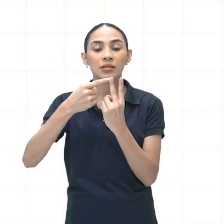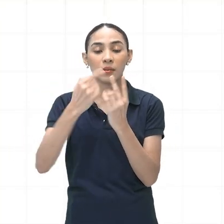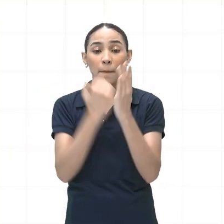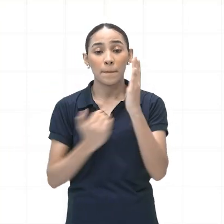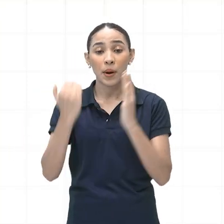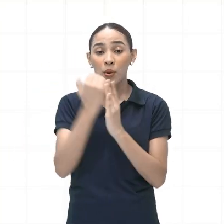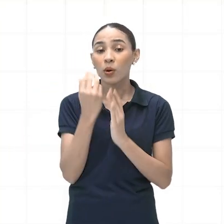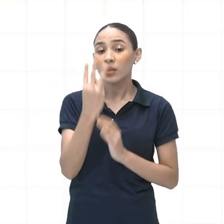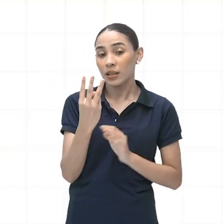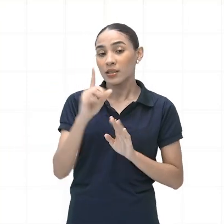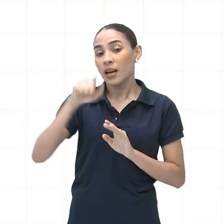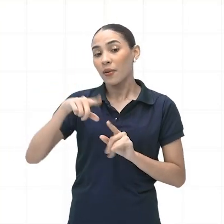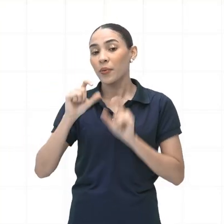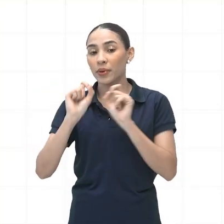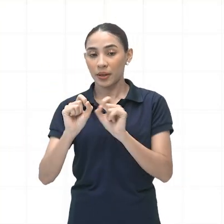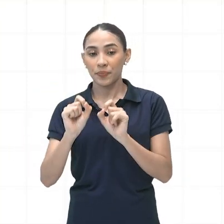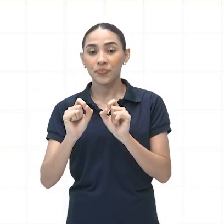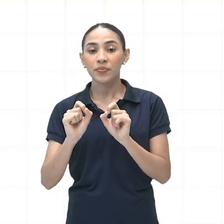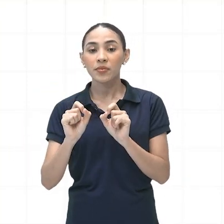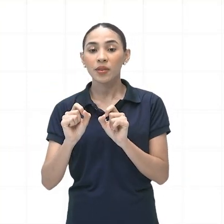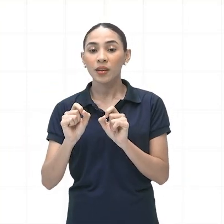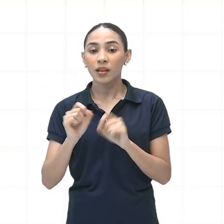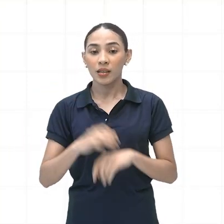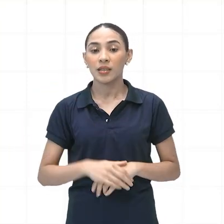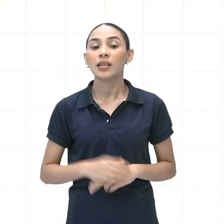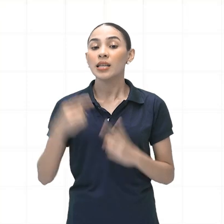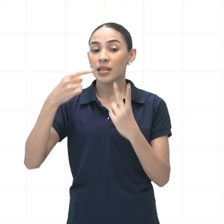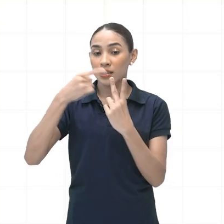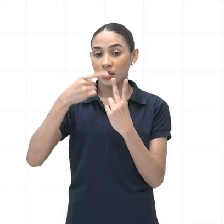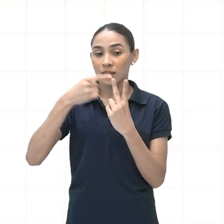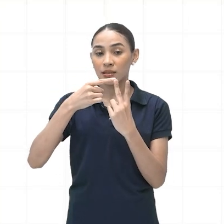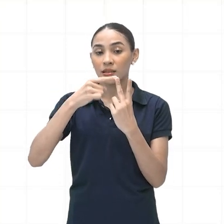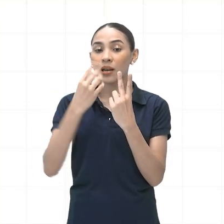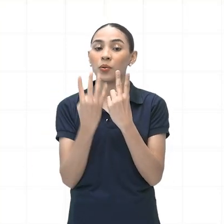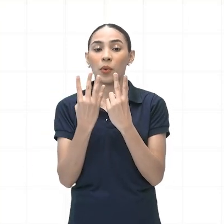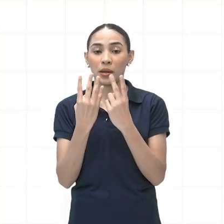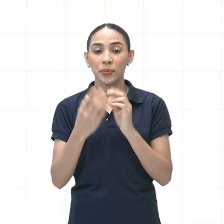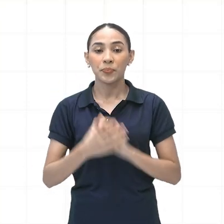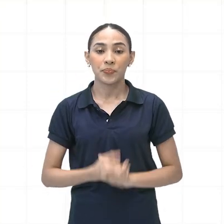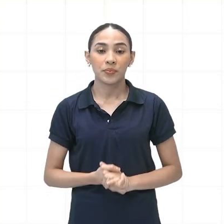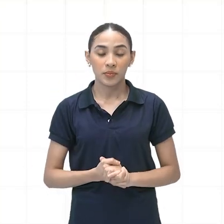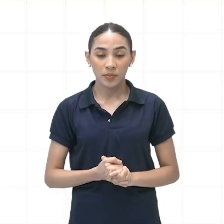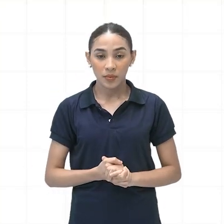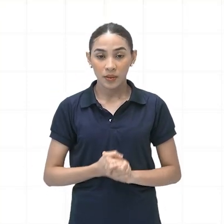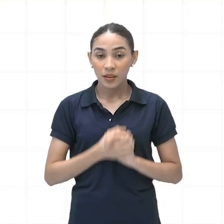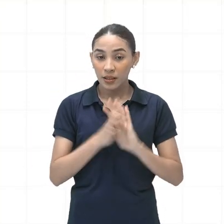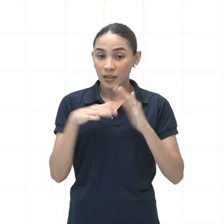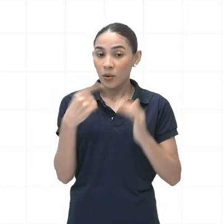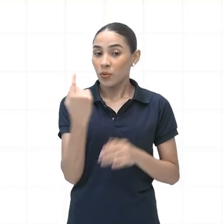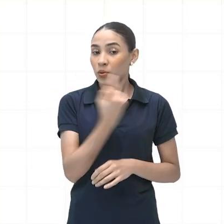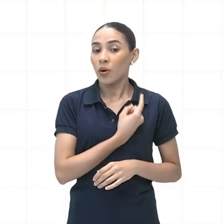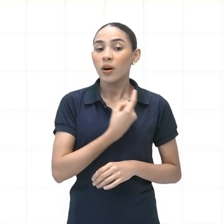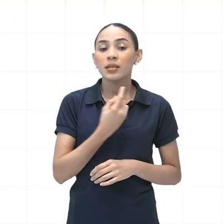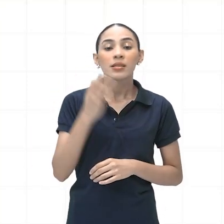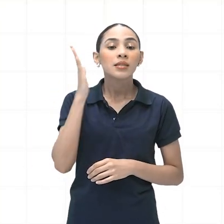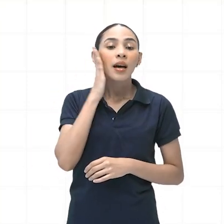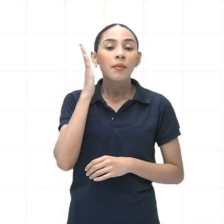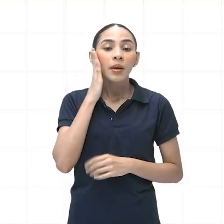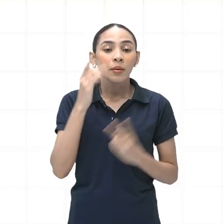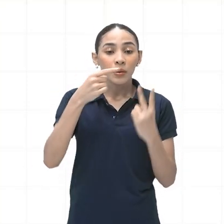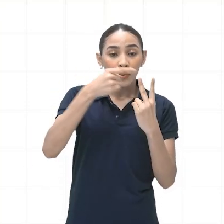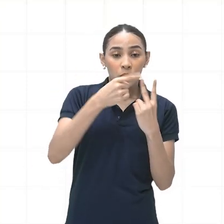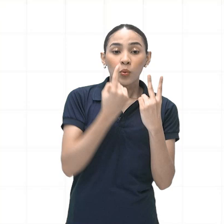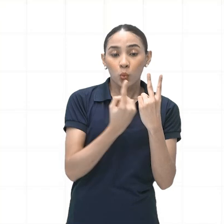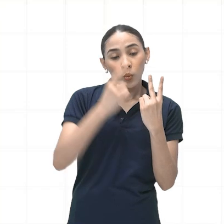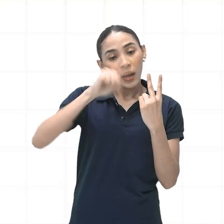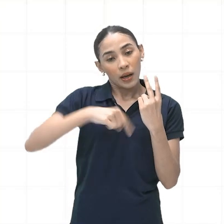de 3, que é inteira também, a raiz quadrada de 4. E nós sabemos que a raiz quadrada de 1